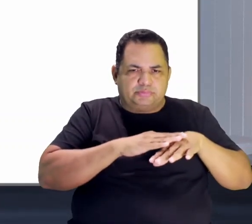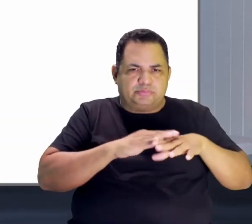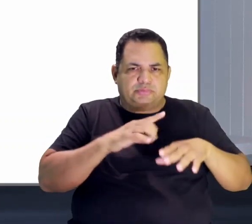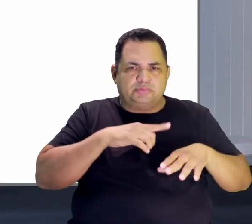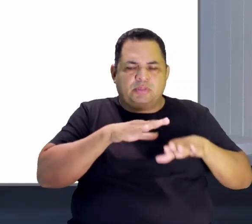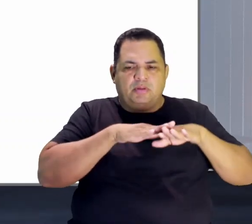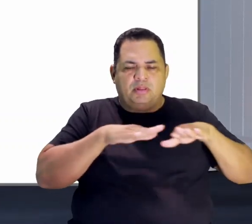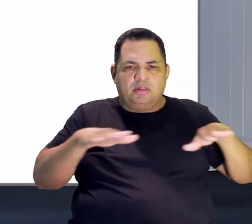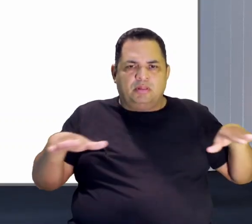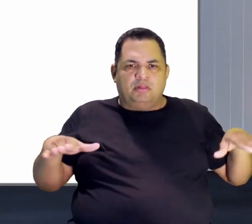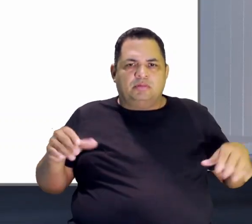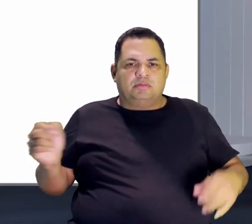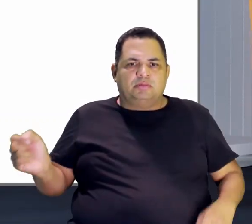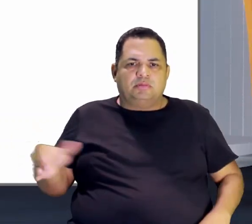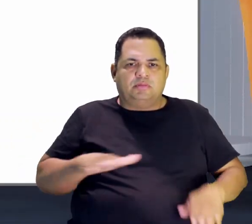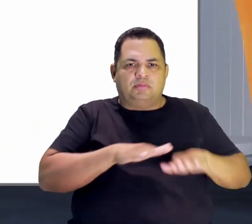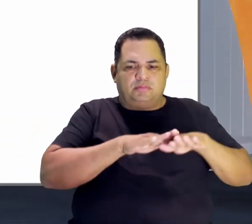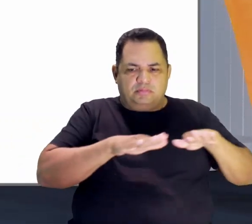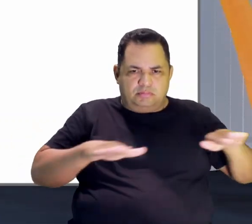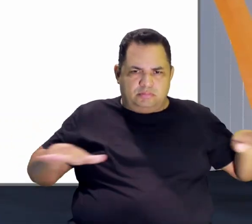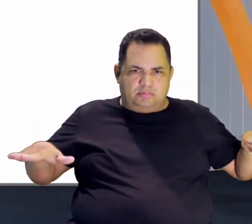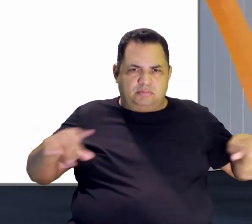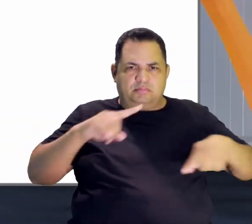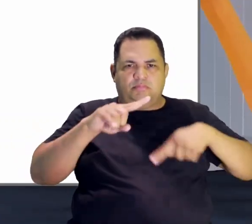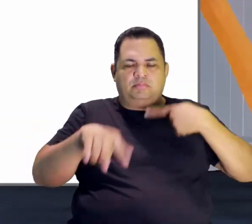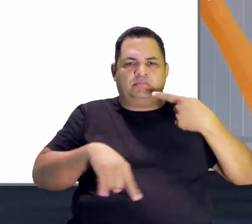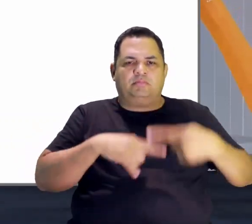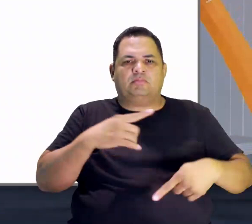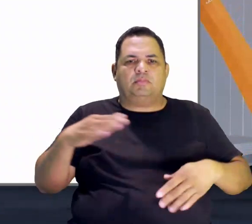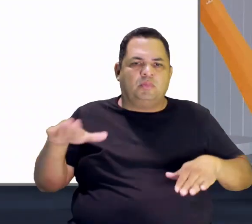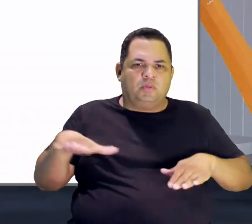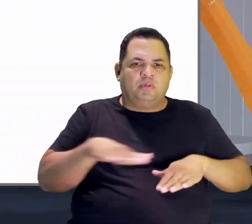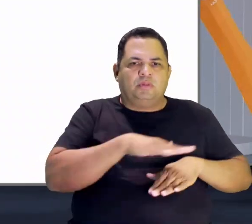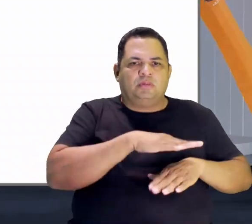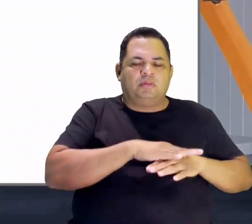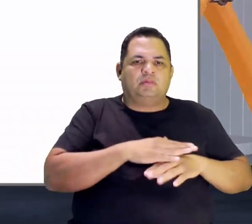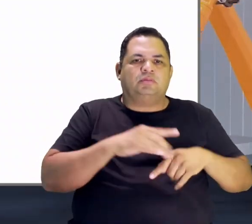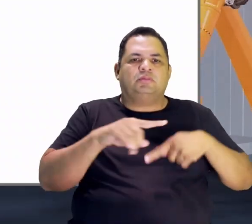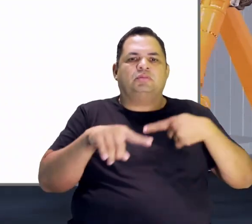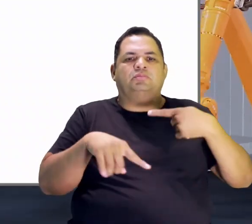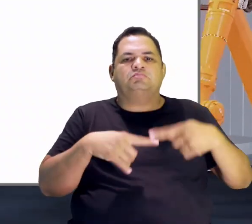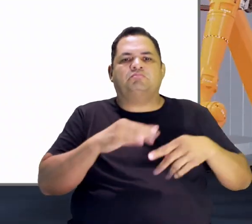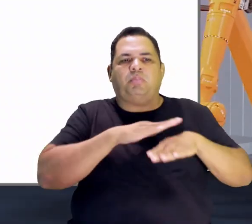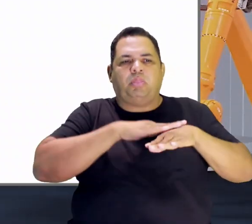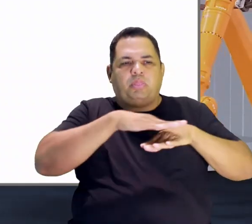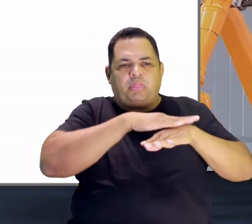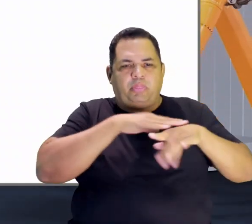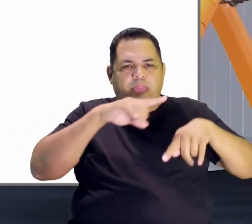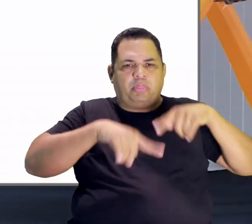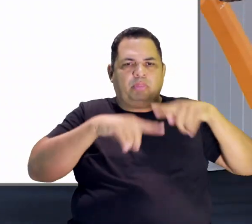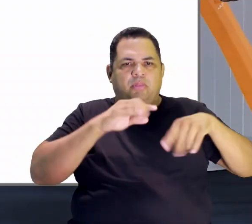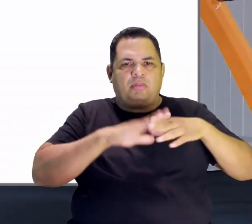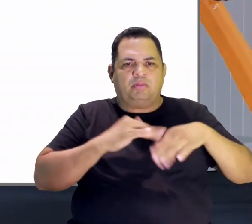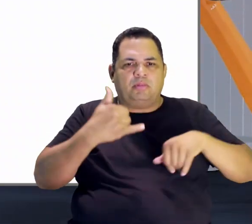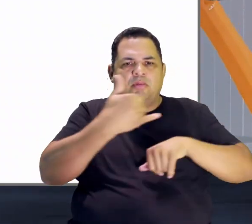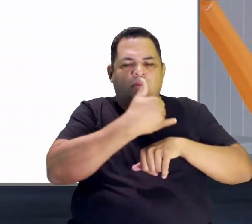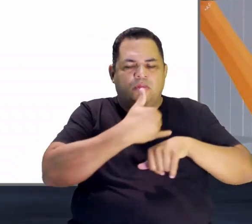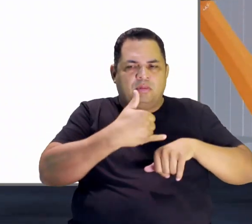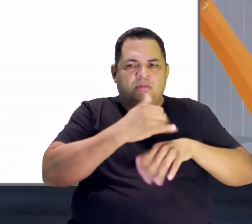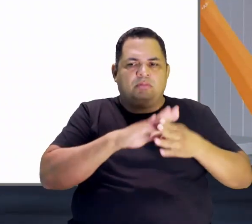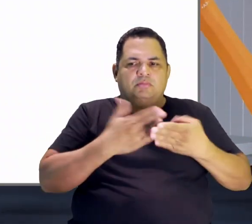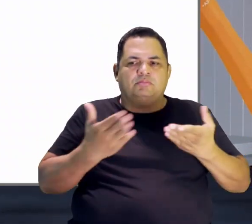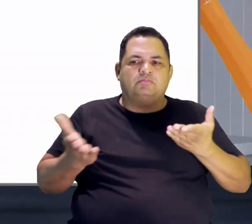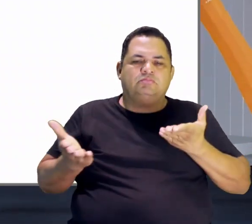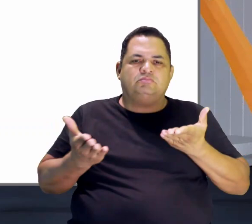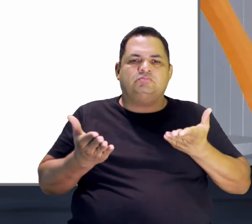tábua. Aí você planava a tábua, depois você passava verniz, depois você passava um óleo. Você ia deixando